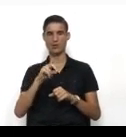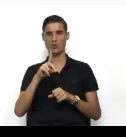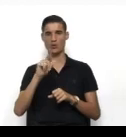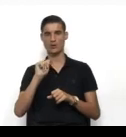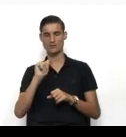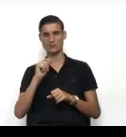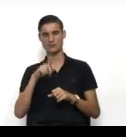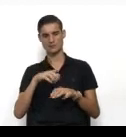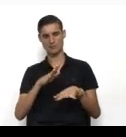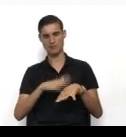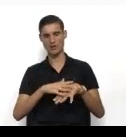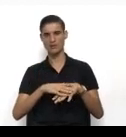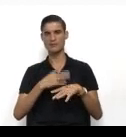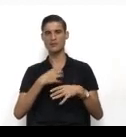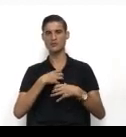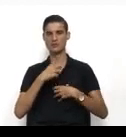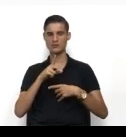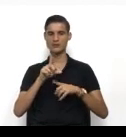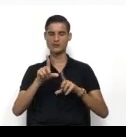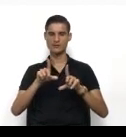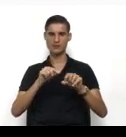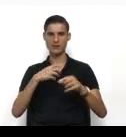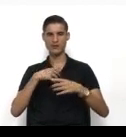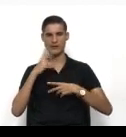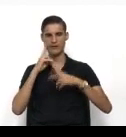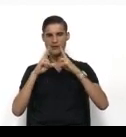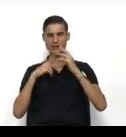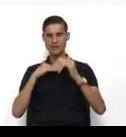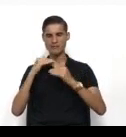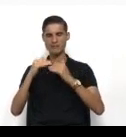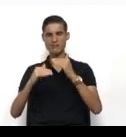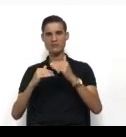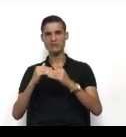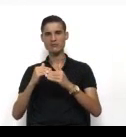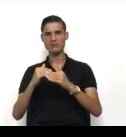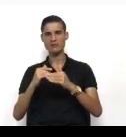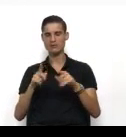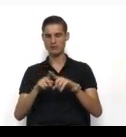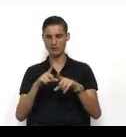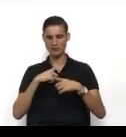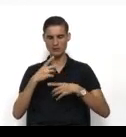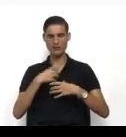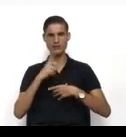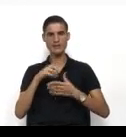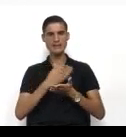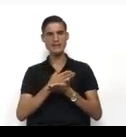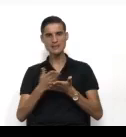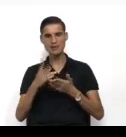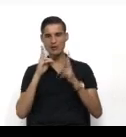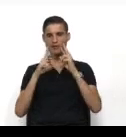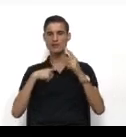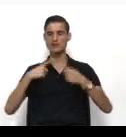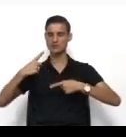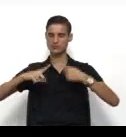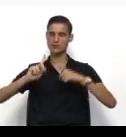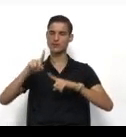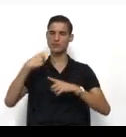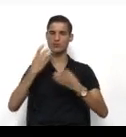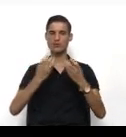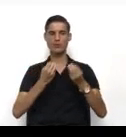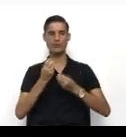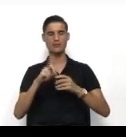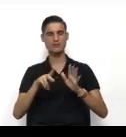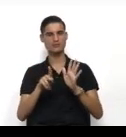modelo, né? Um modelo matemático que vai definir, que vai modelar essa equação. Nós temos algumas condições iniciais e a gente vai discutir depois sobre